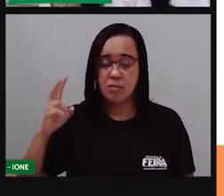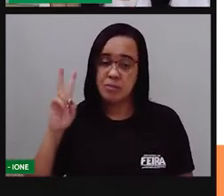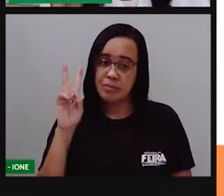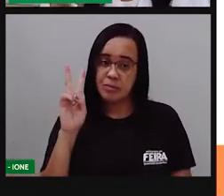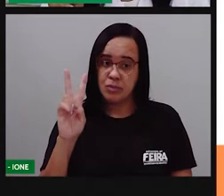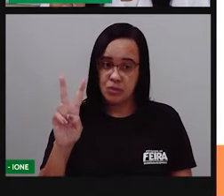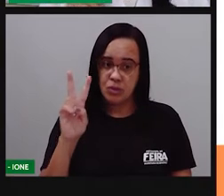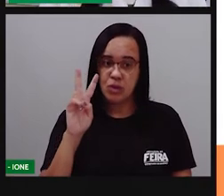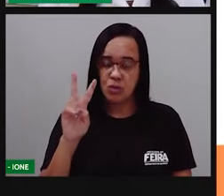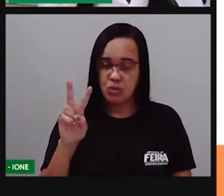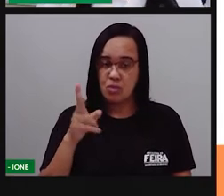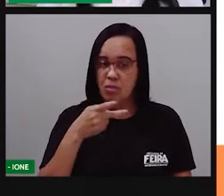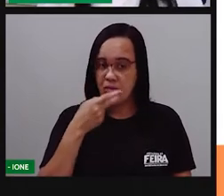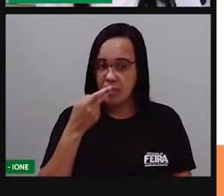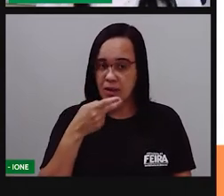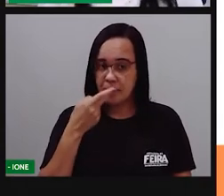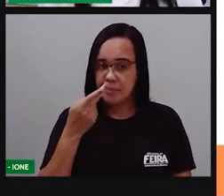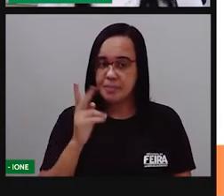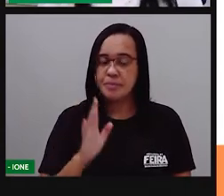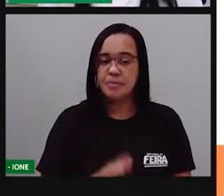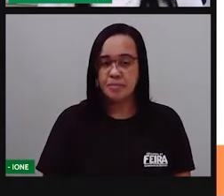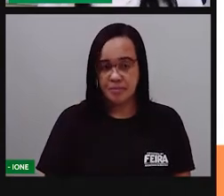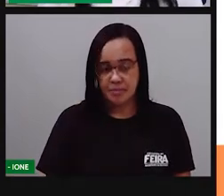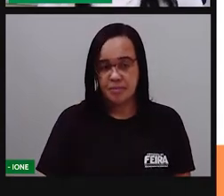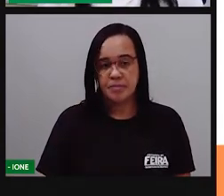em duas vezes